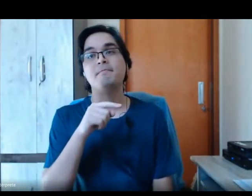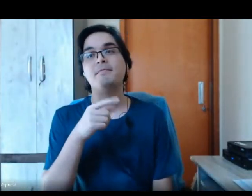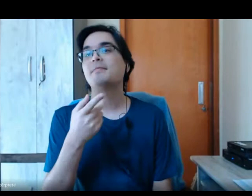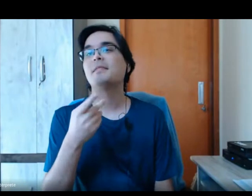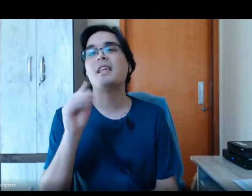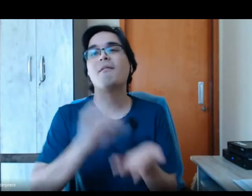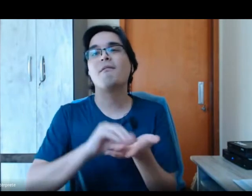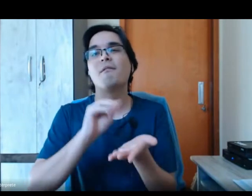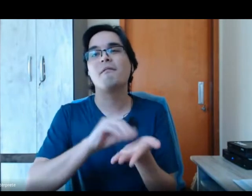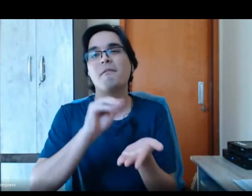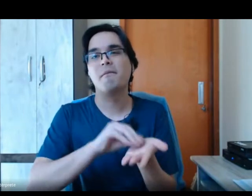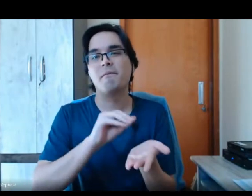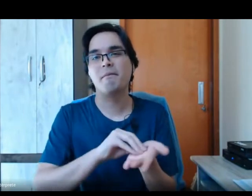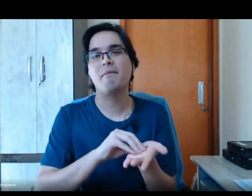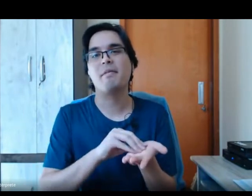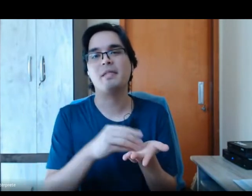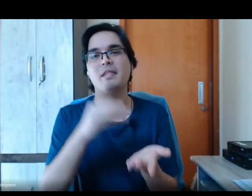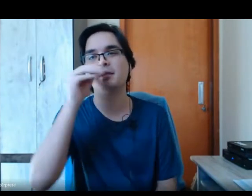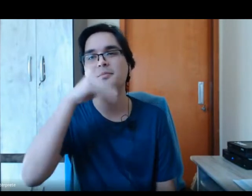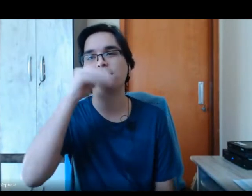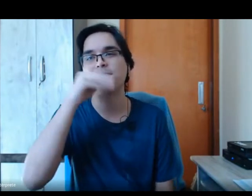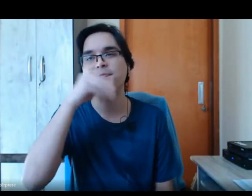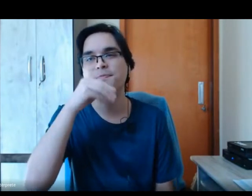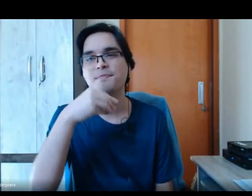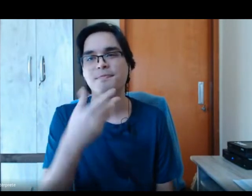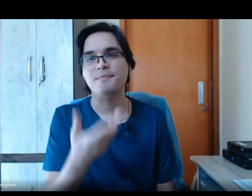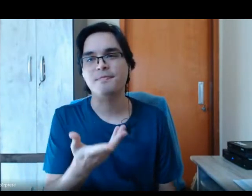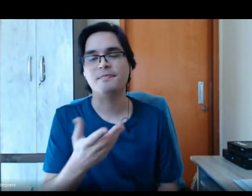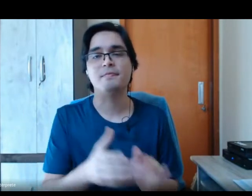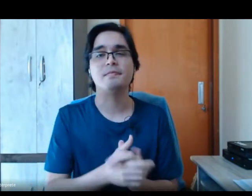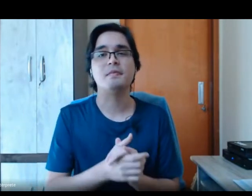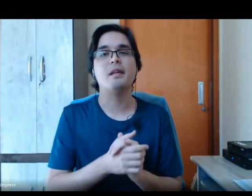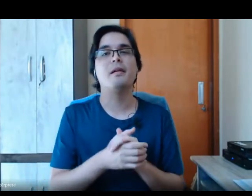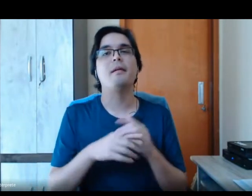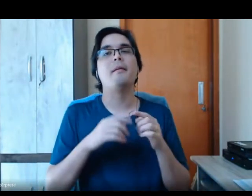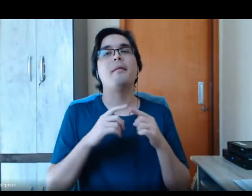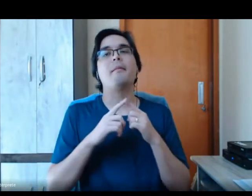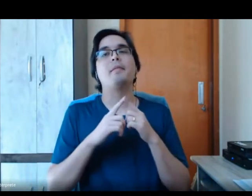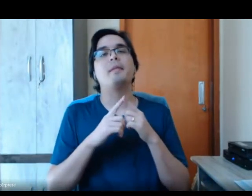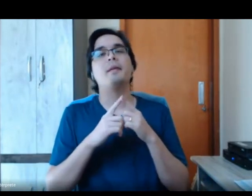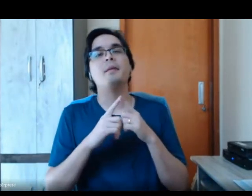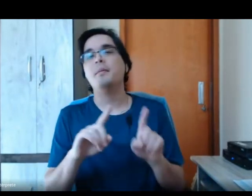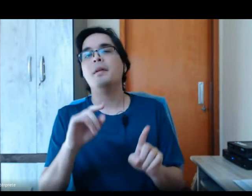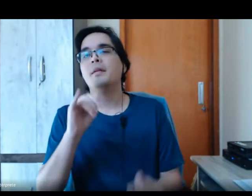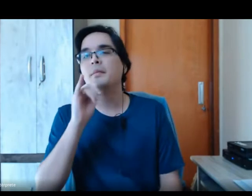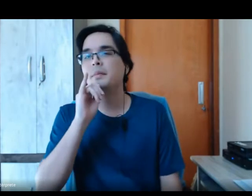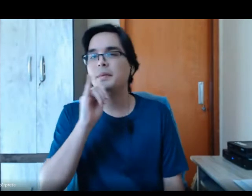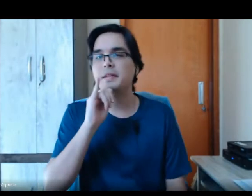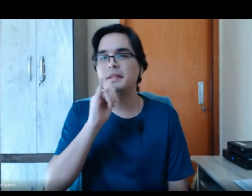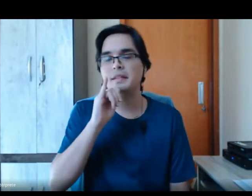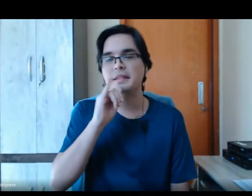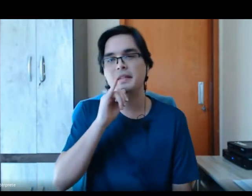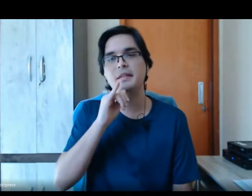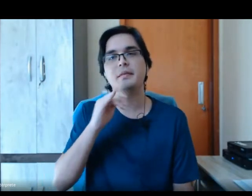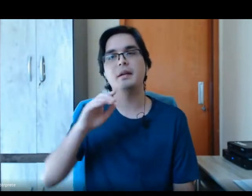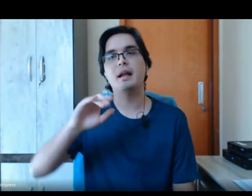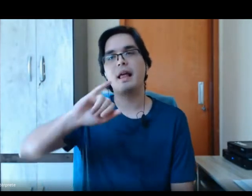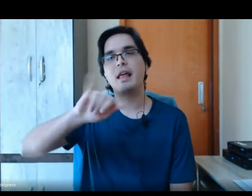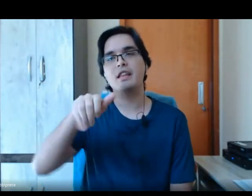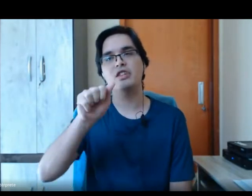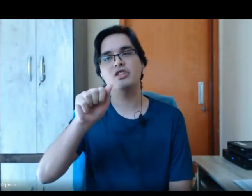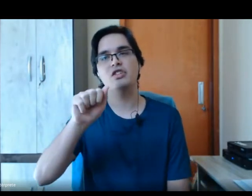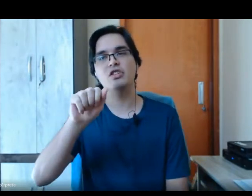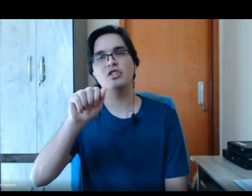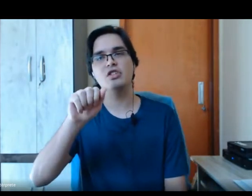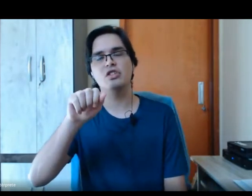e todas as bases mais importantes, por exemplo, para a antropologia, que é a minha área,